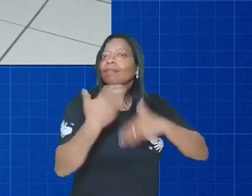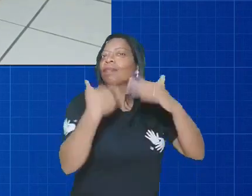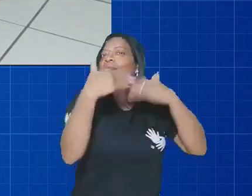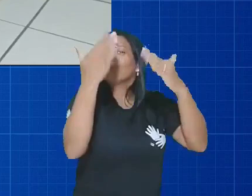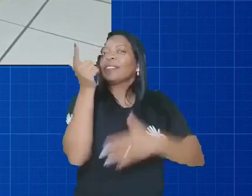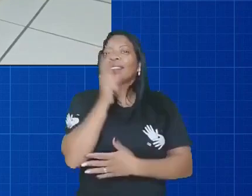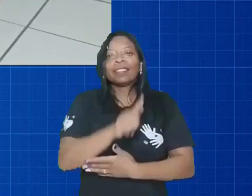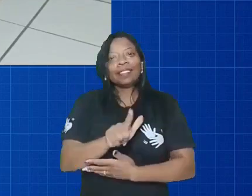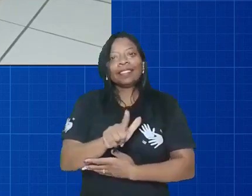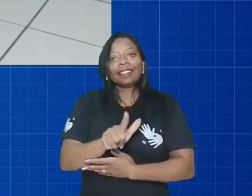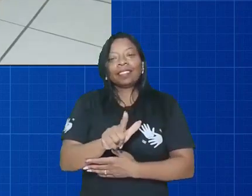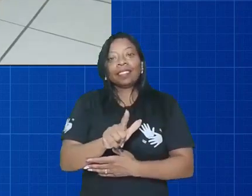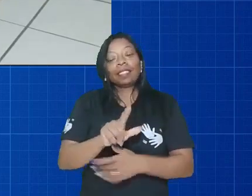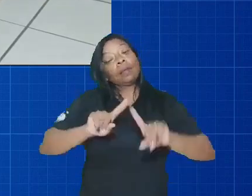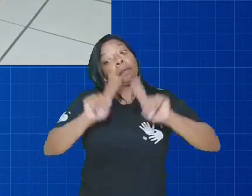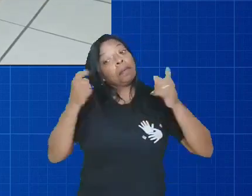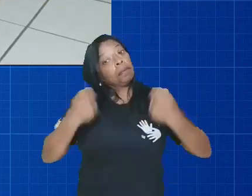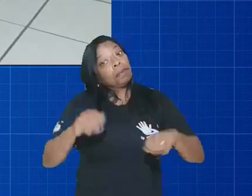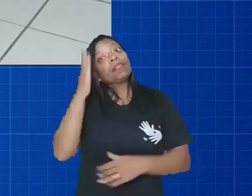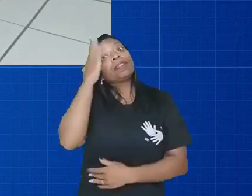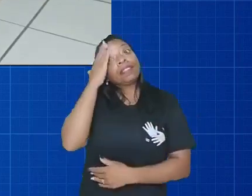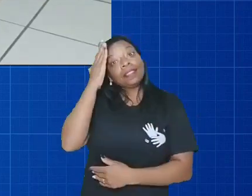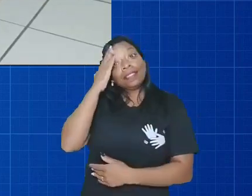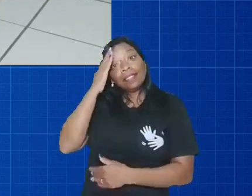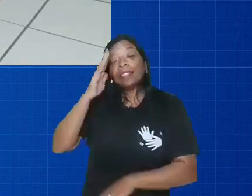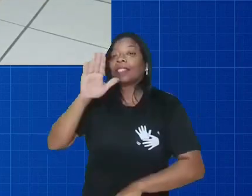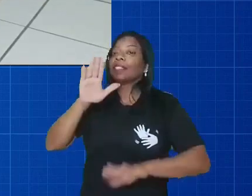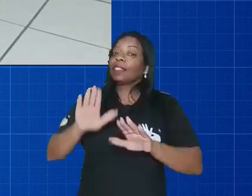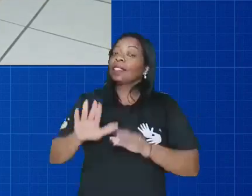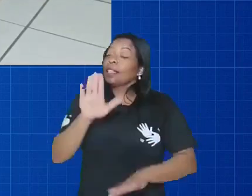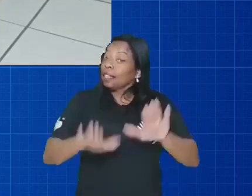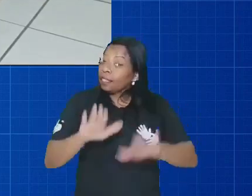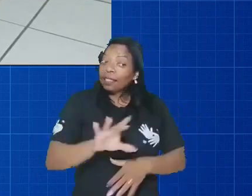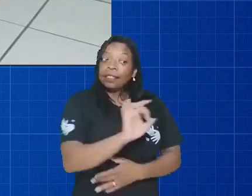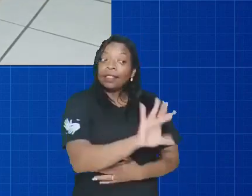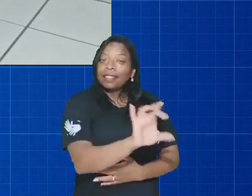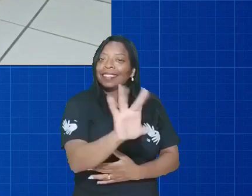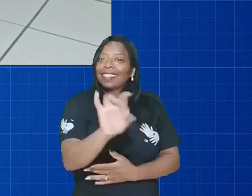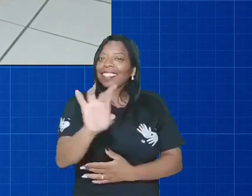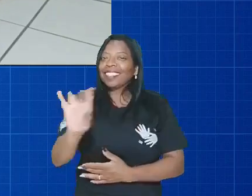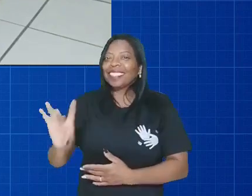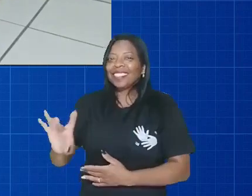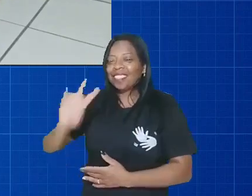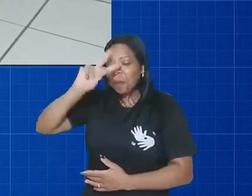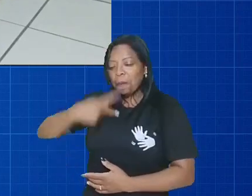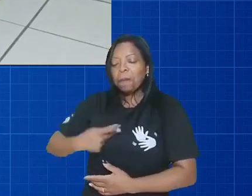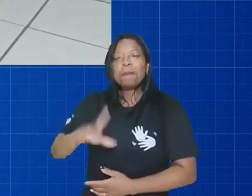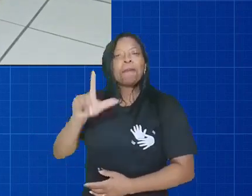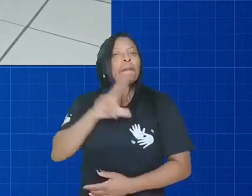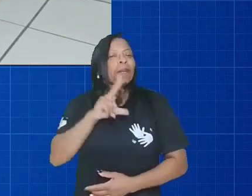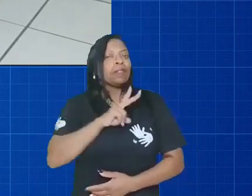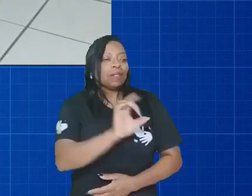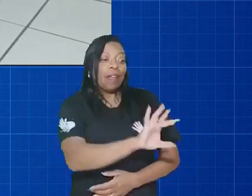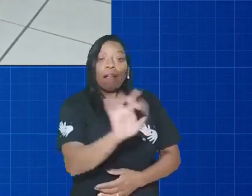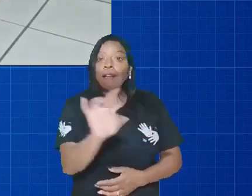é fundamental. Então, a gente precisa entender que a individualidade, ela precisa ser priorizada.